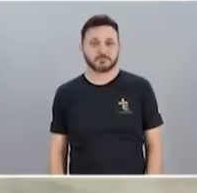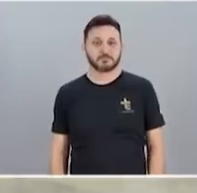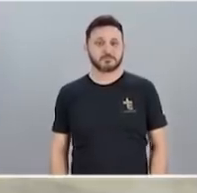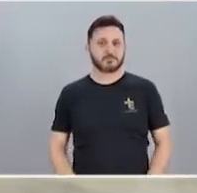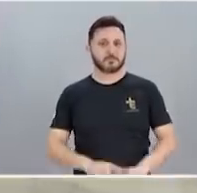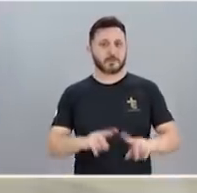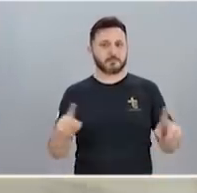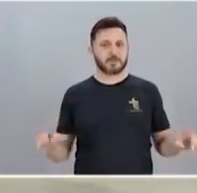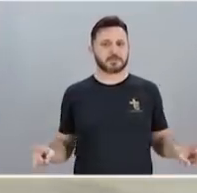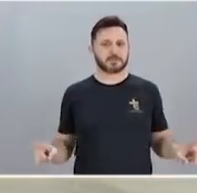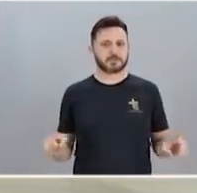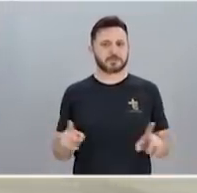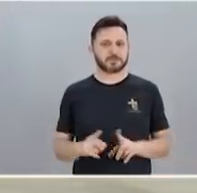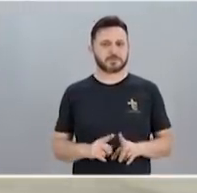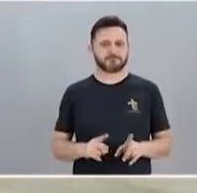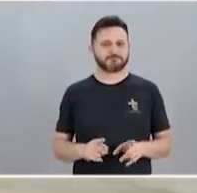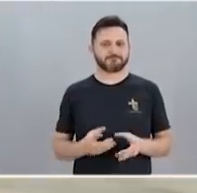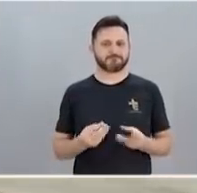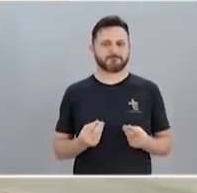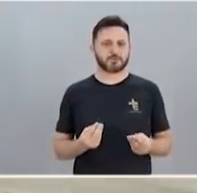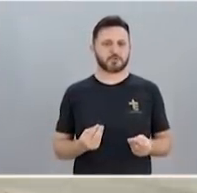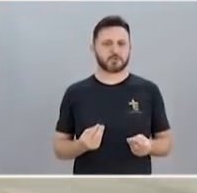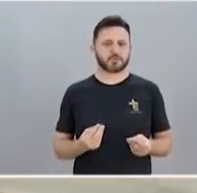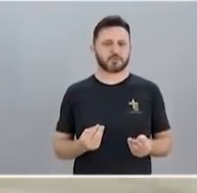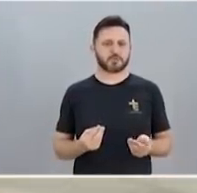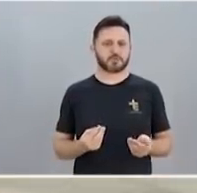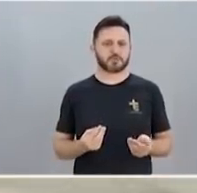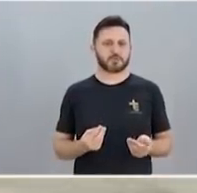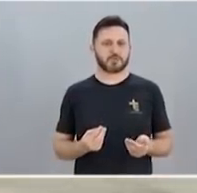Mas é muito subjetivo. Ora,